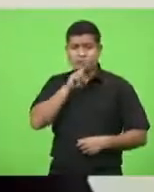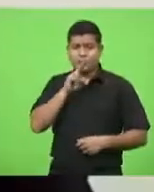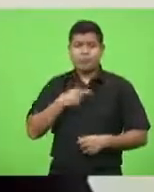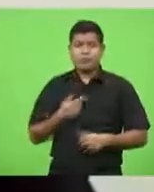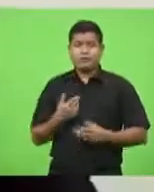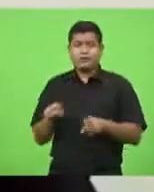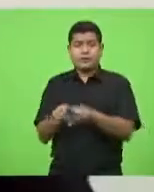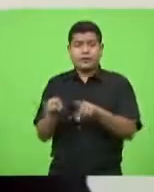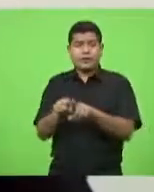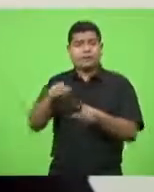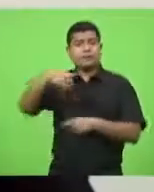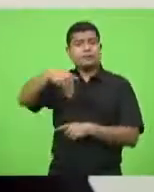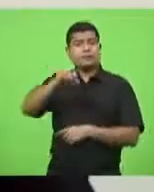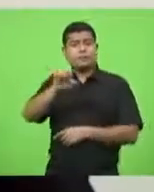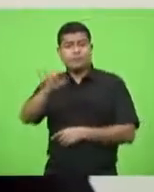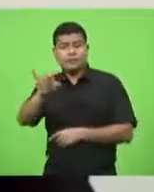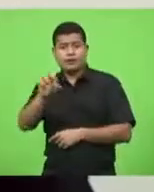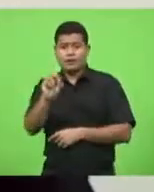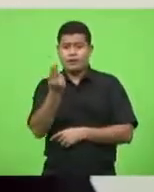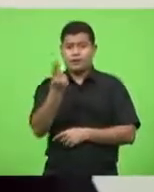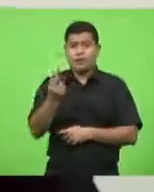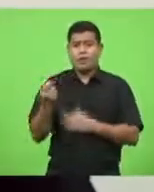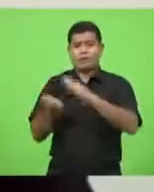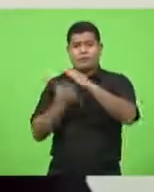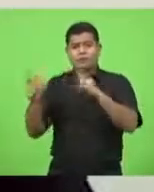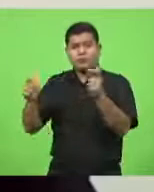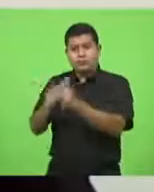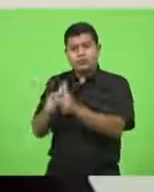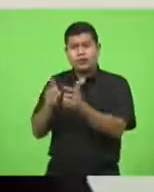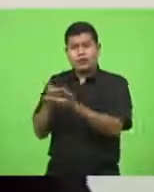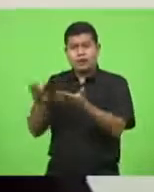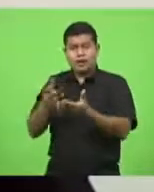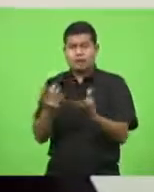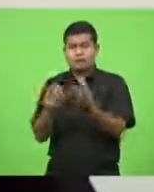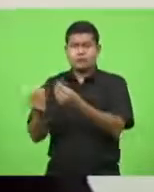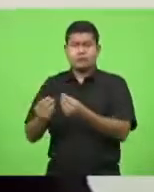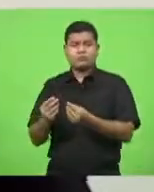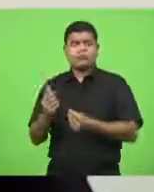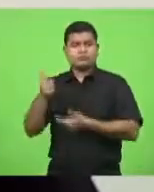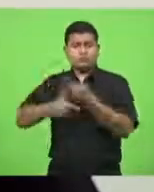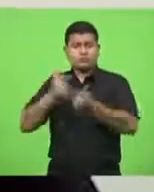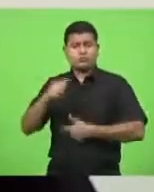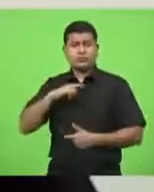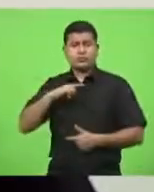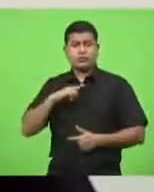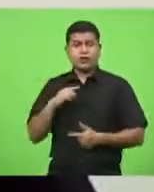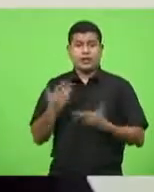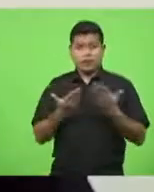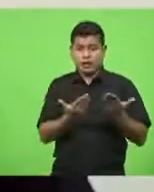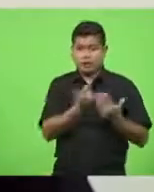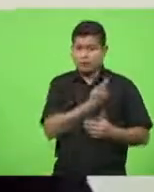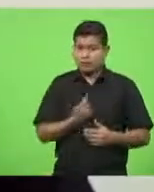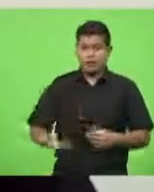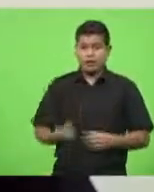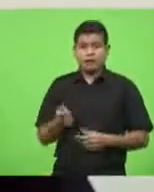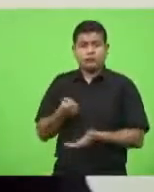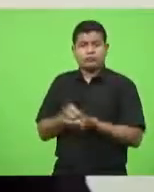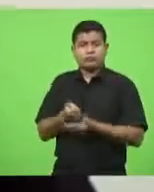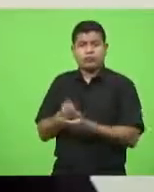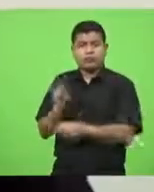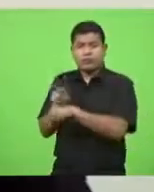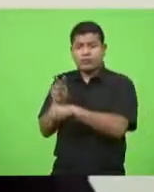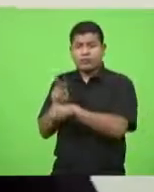pequenas empresas, que são as que mais empregam. Que o governo fiscalize e cobre com rigor que as atividades